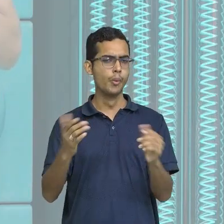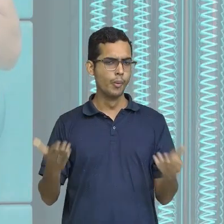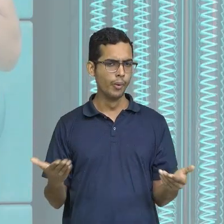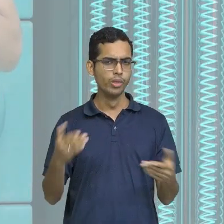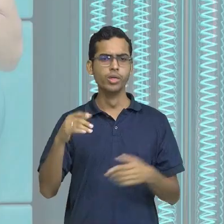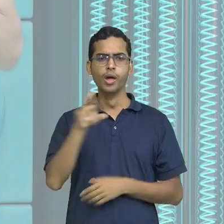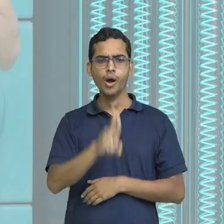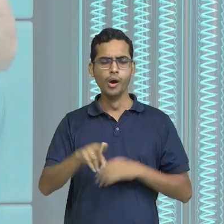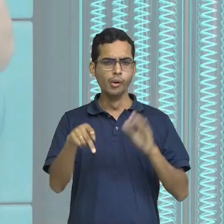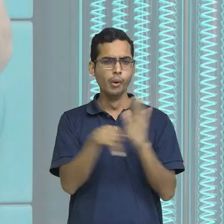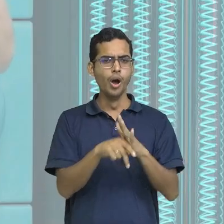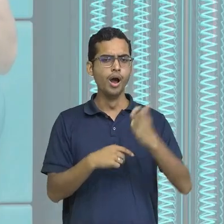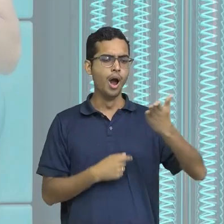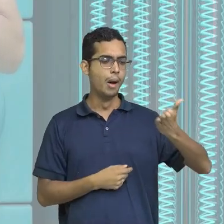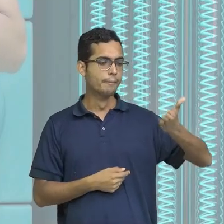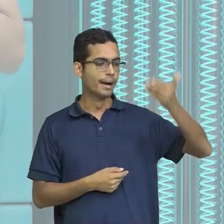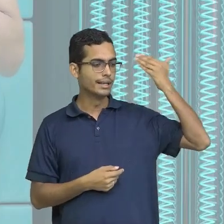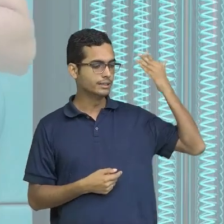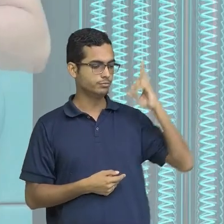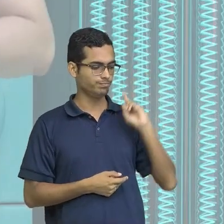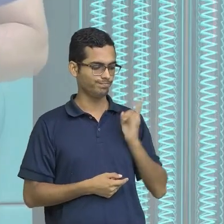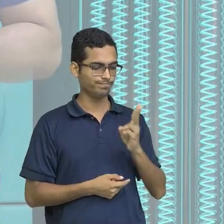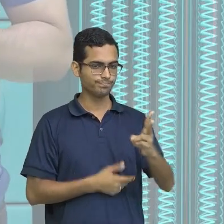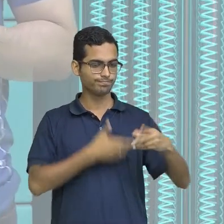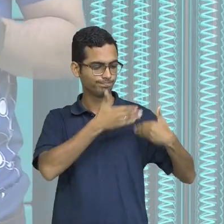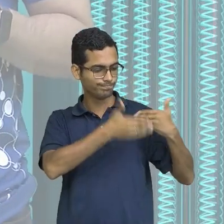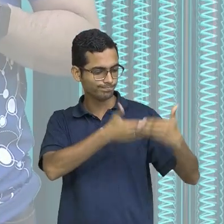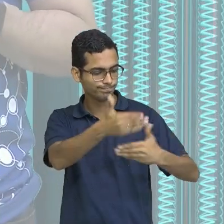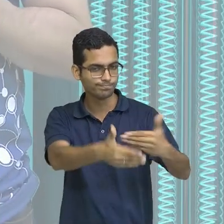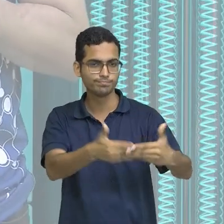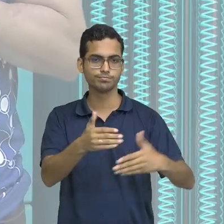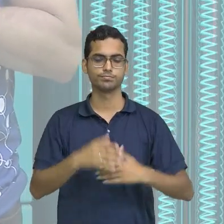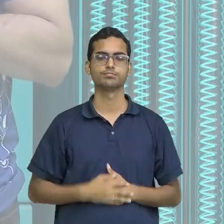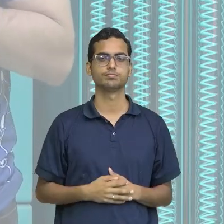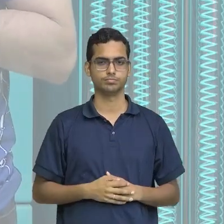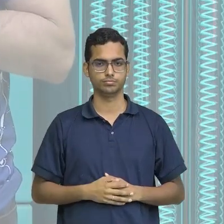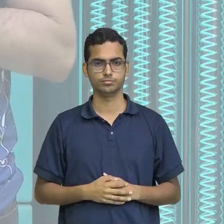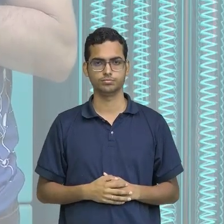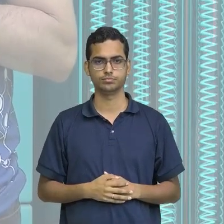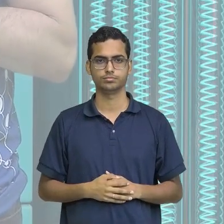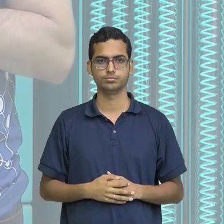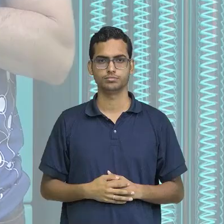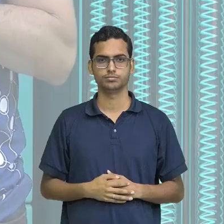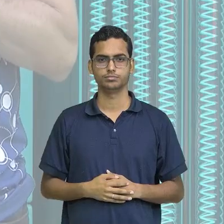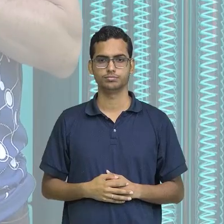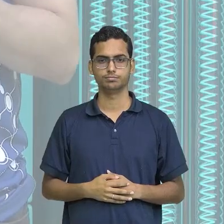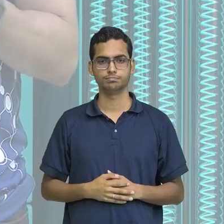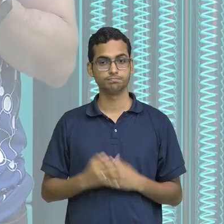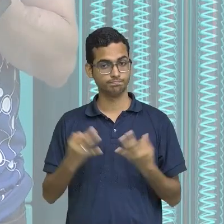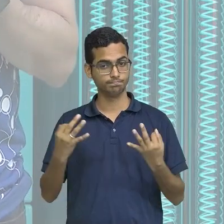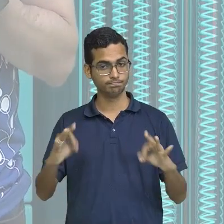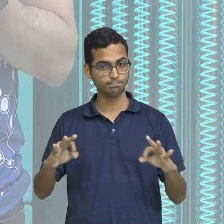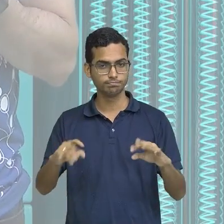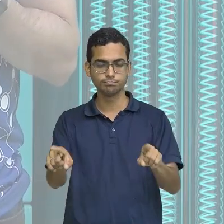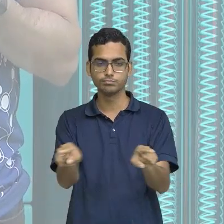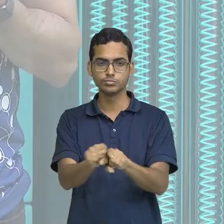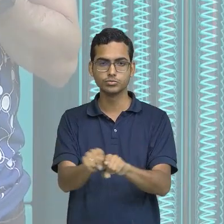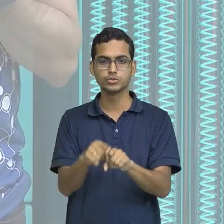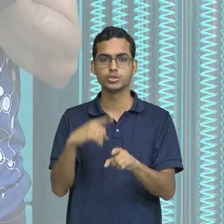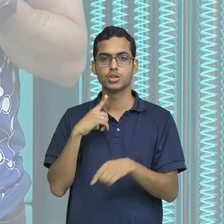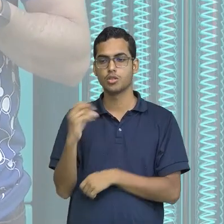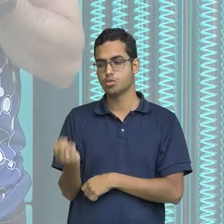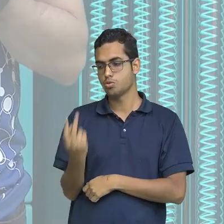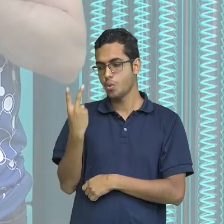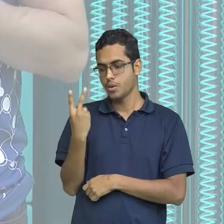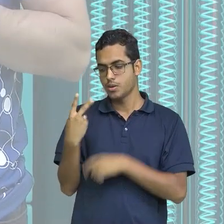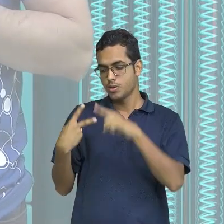past continuous. Olha só, while, ele vai trazer, então, o past continuous. Tá certo? Duas ações no